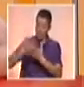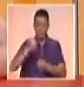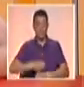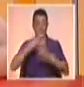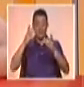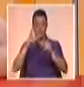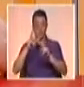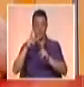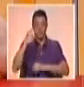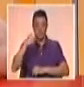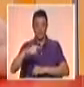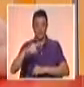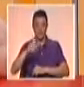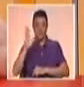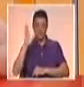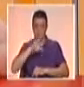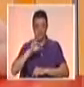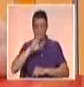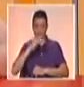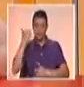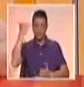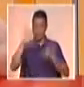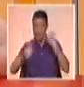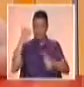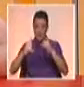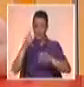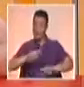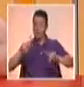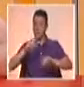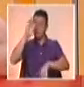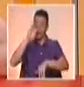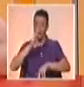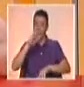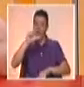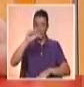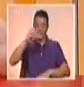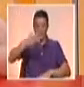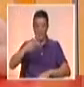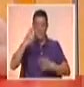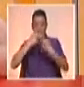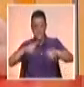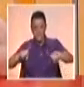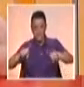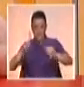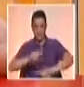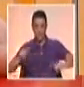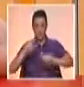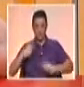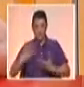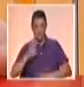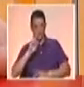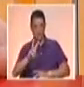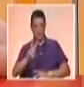vezes, enfim, lhes bateram para não comunicarem em língua gestual, têm uma língua gestual diferente daquela que hoje nós vemos